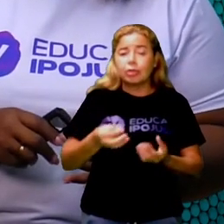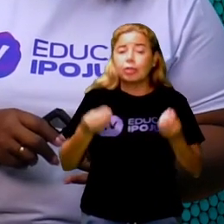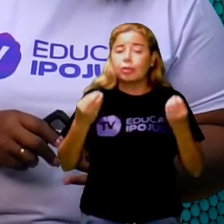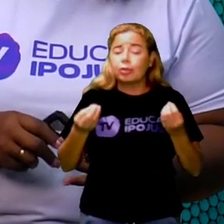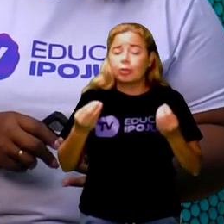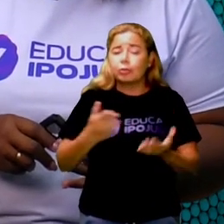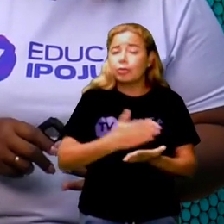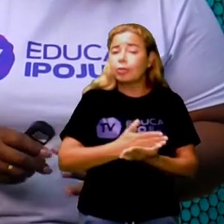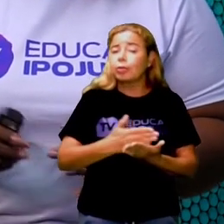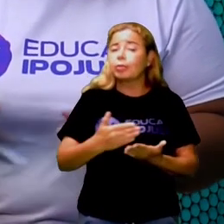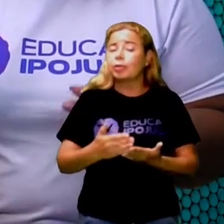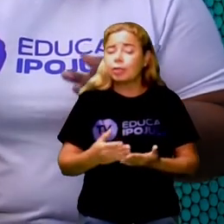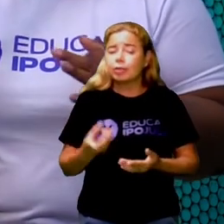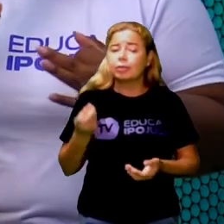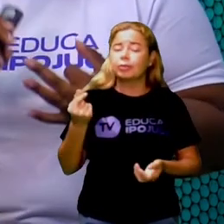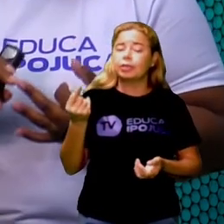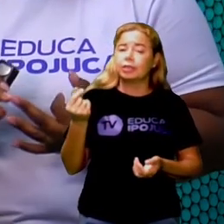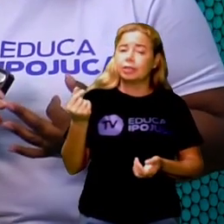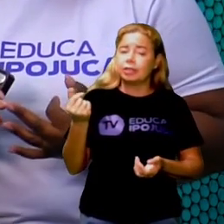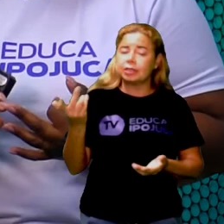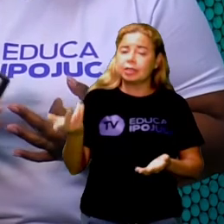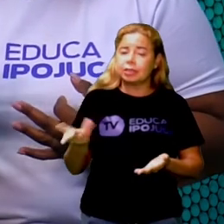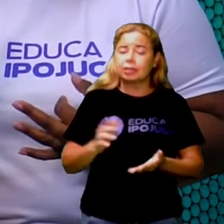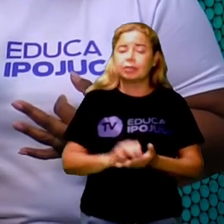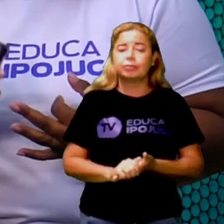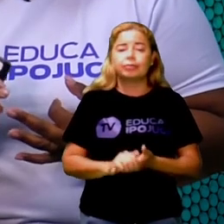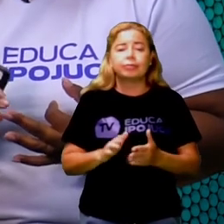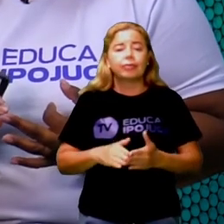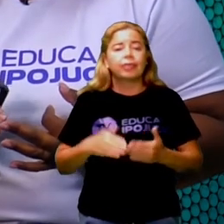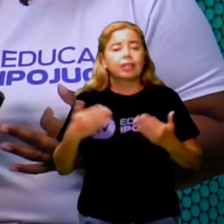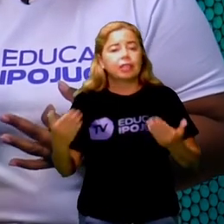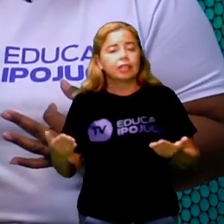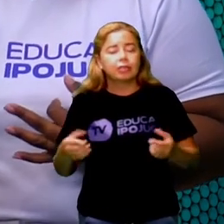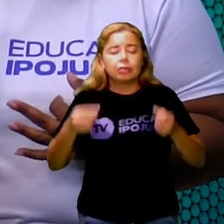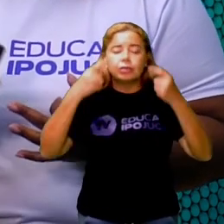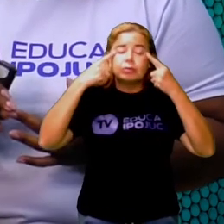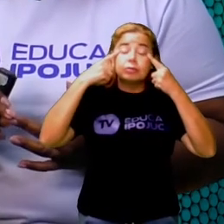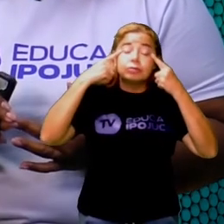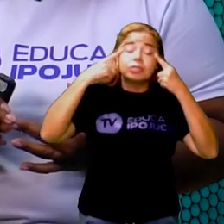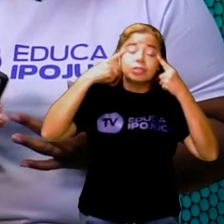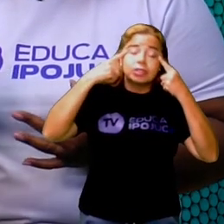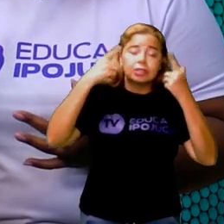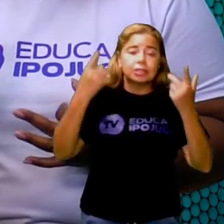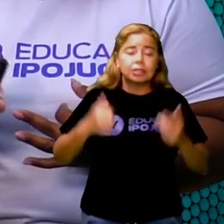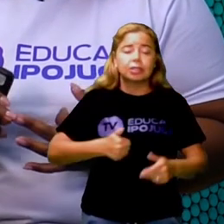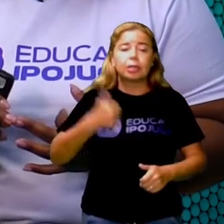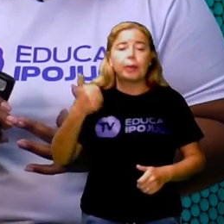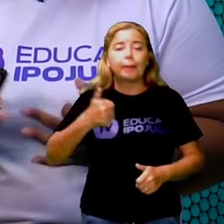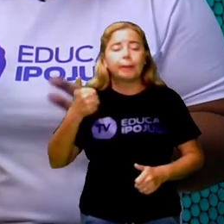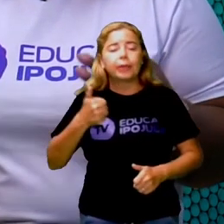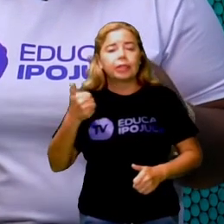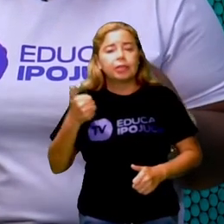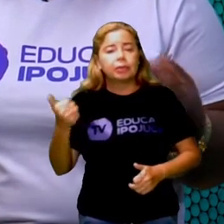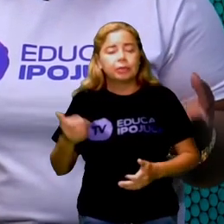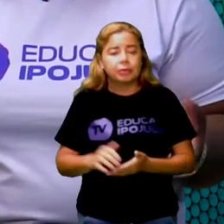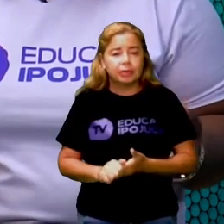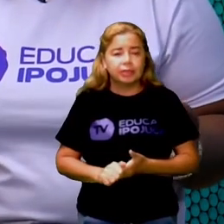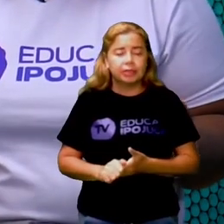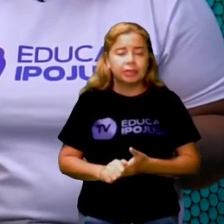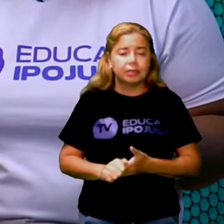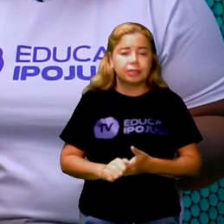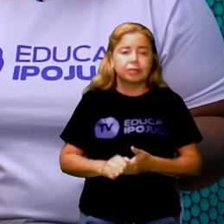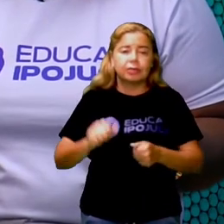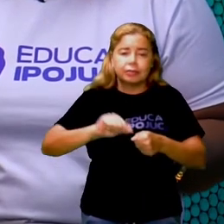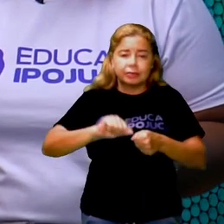do dinheiro, tá? Então, os chineses foram os primeiros a criarem esse